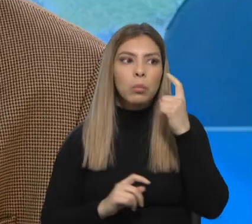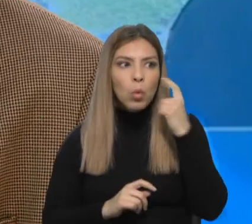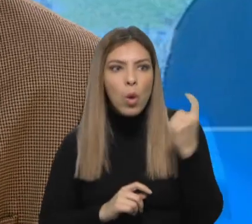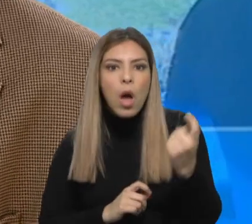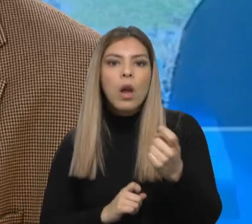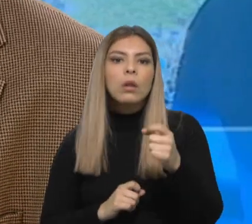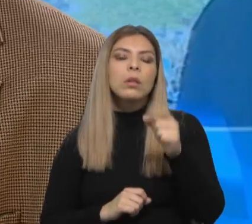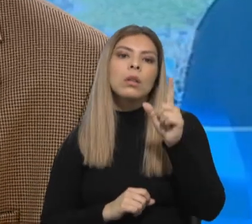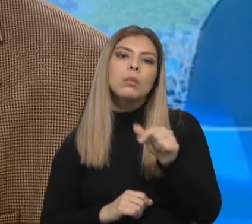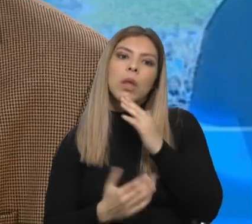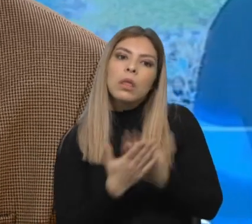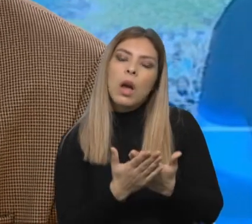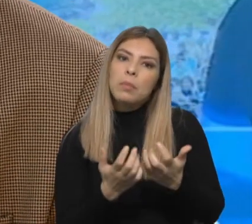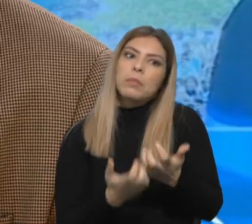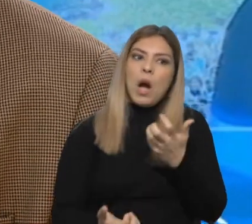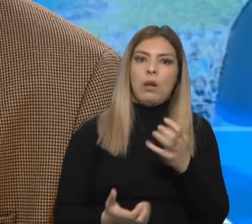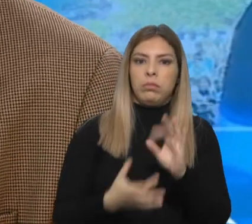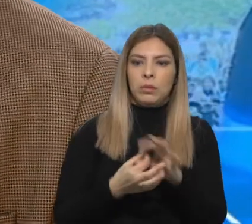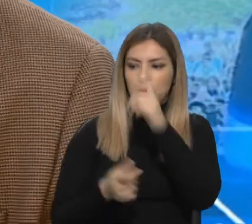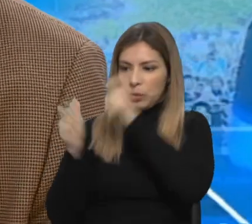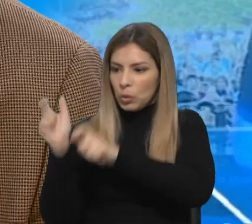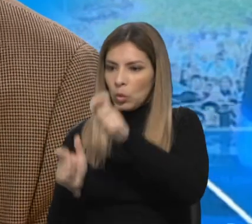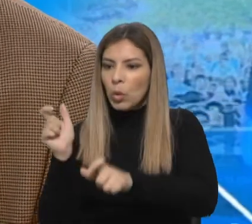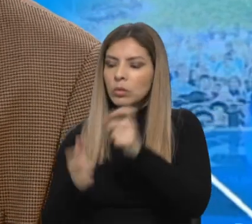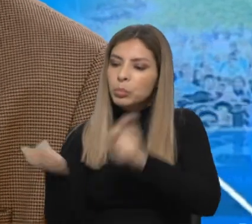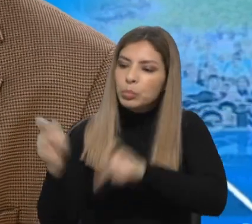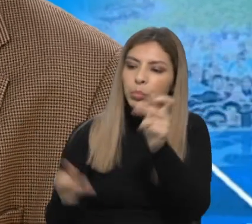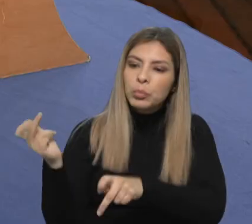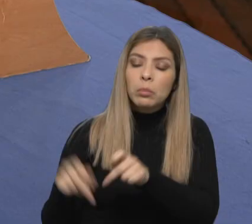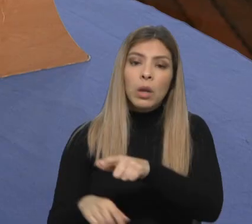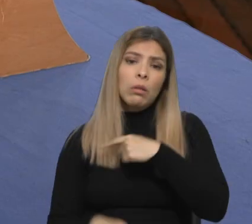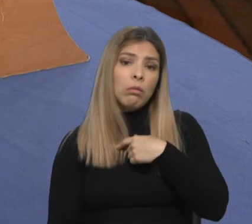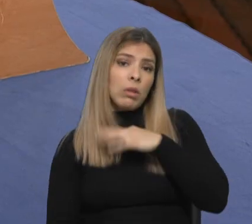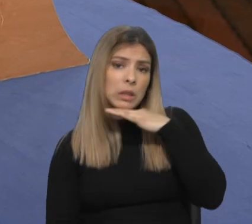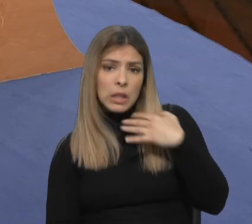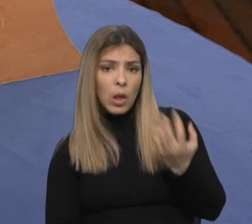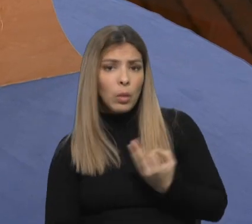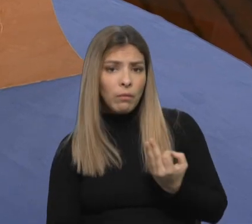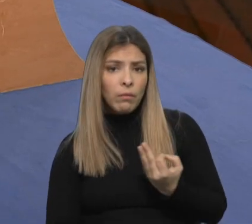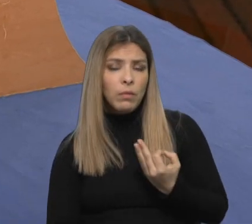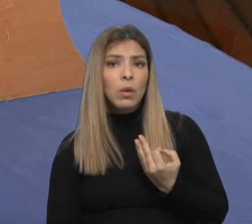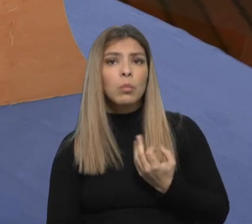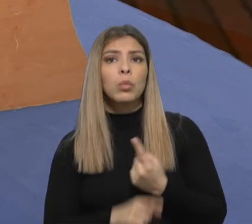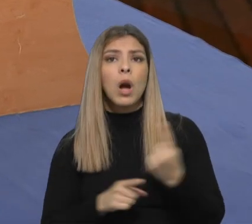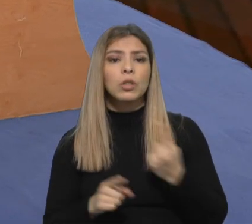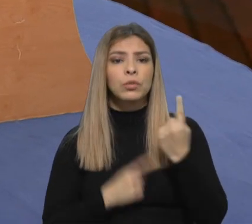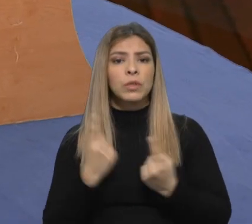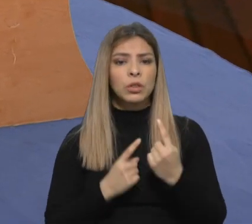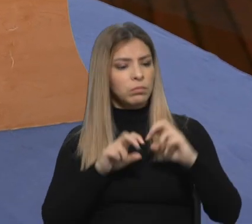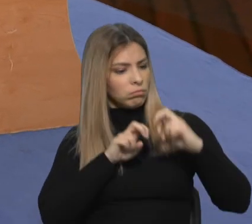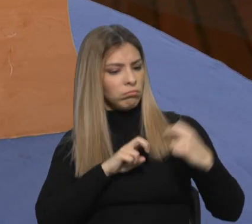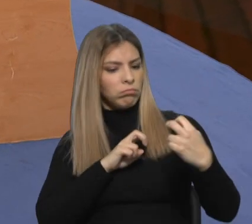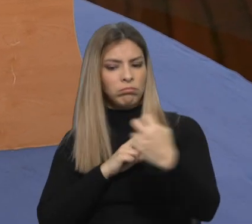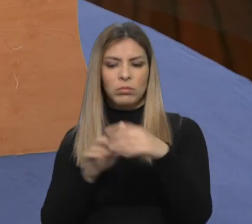mais a diferença do que propriamente aquilo que as pessoas têm em comum. O que não deixa de ser curioso, porque nós muitas vezes estamos à mesa sentados com pessoas